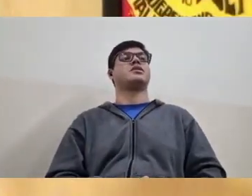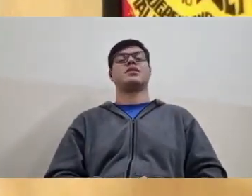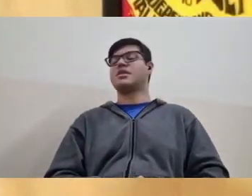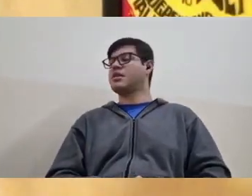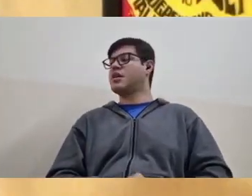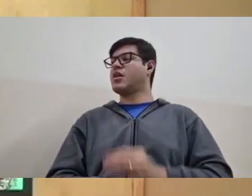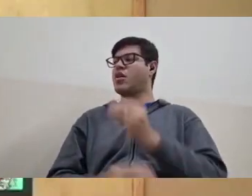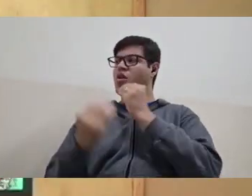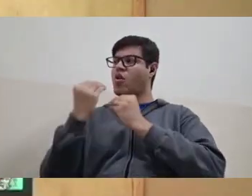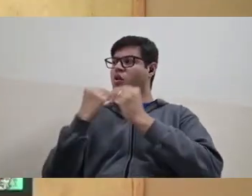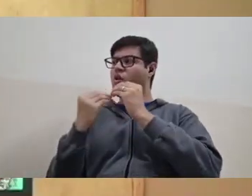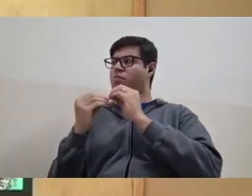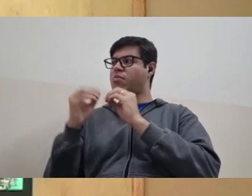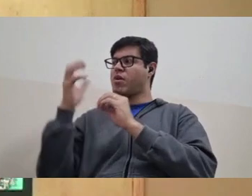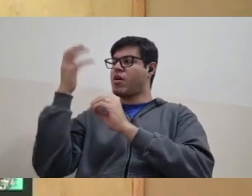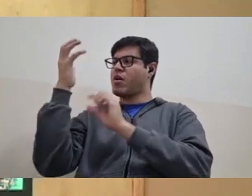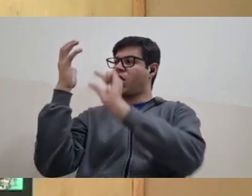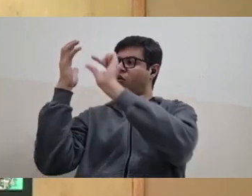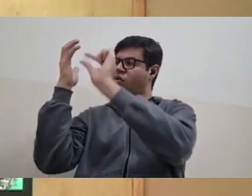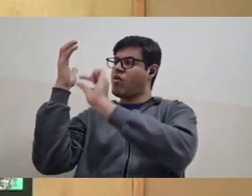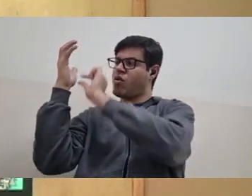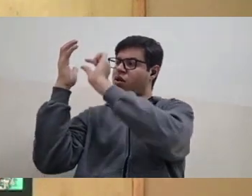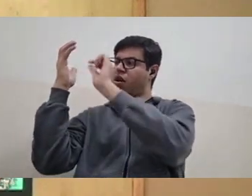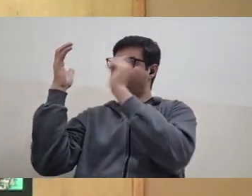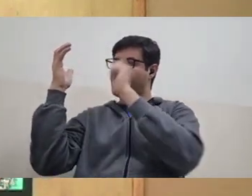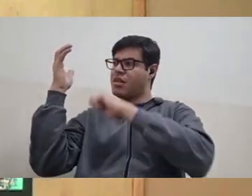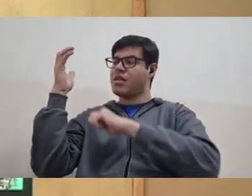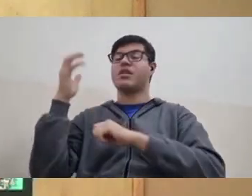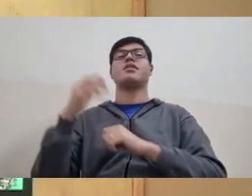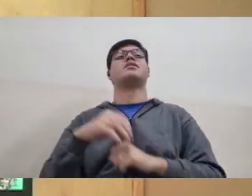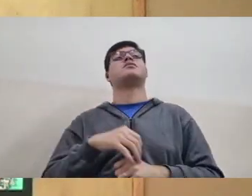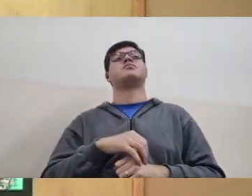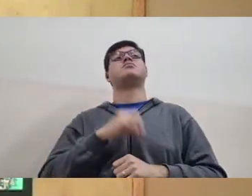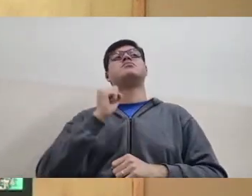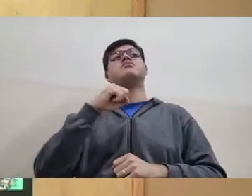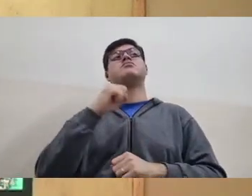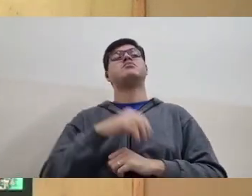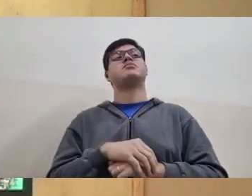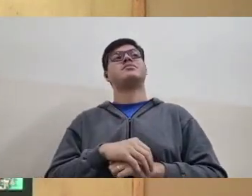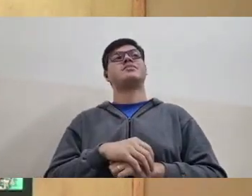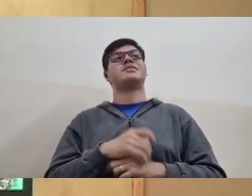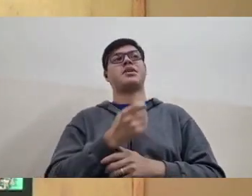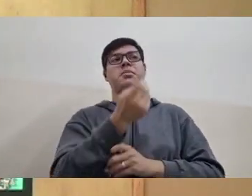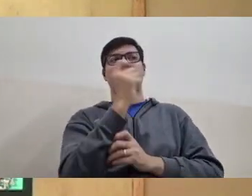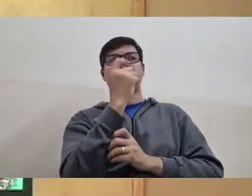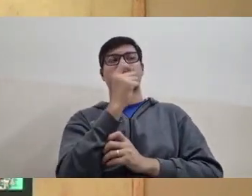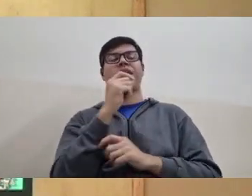comestível. É comestível? Aí eu já não conheço, viu, Gil? É bom para pescar também. Pescar?